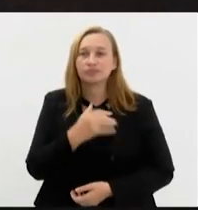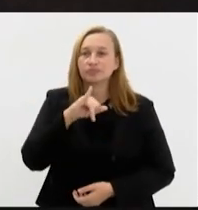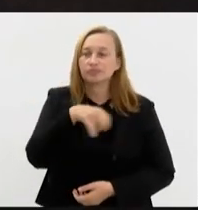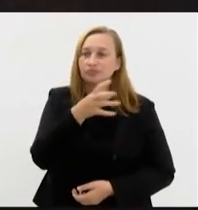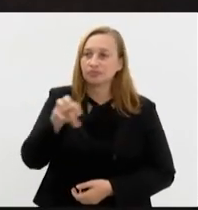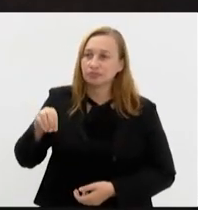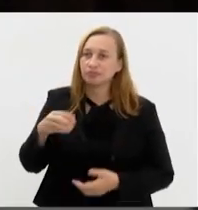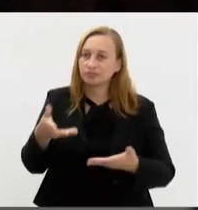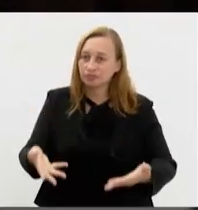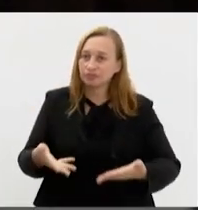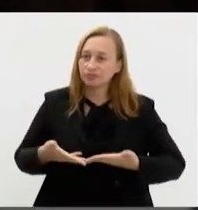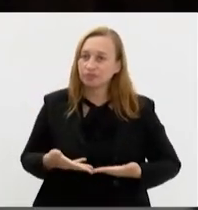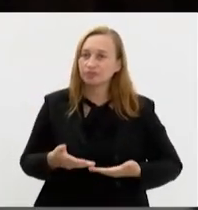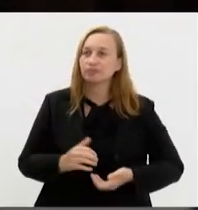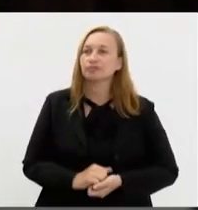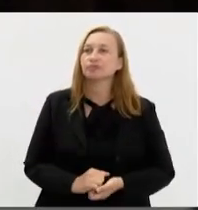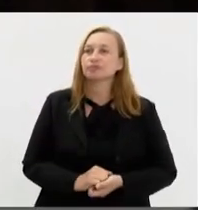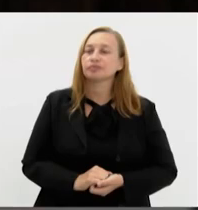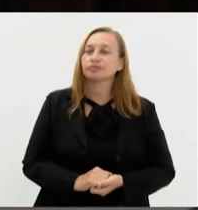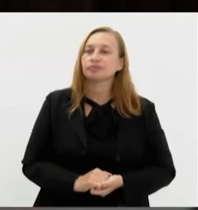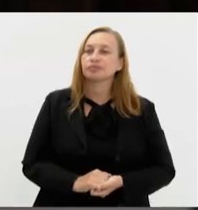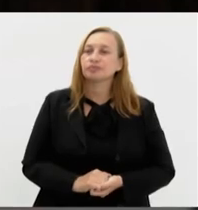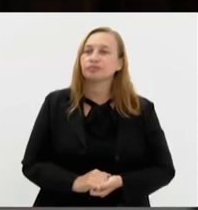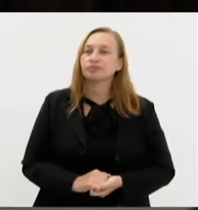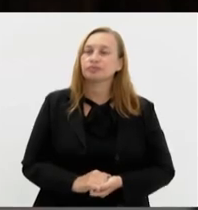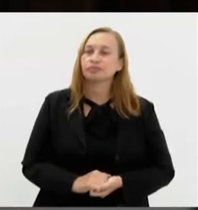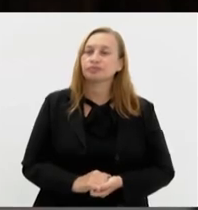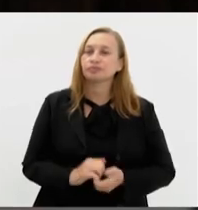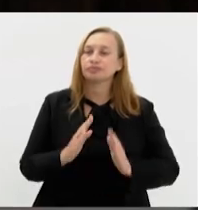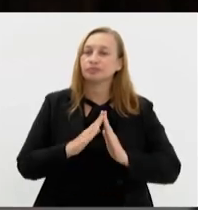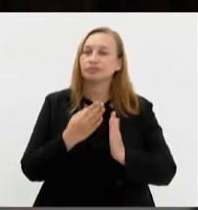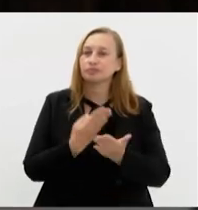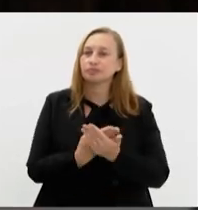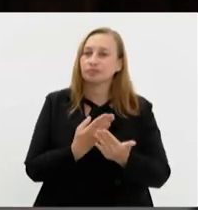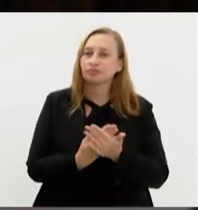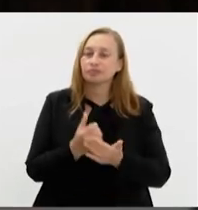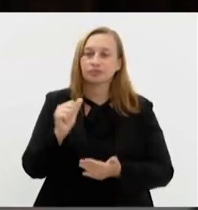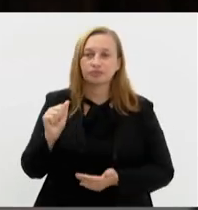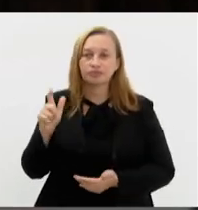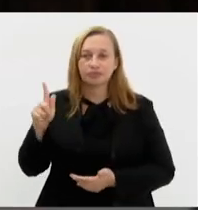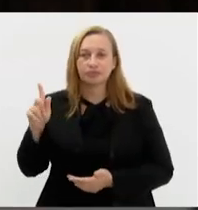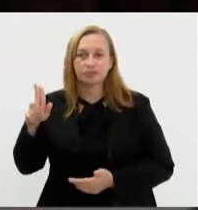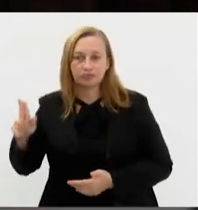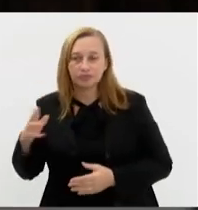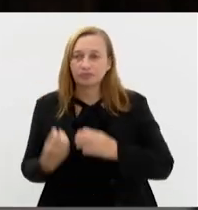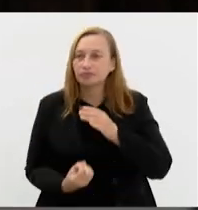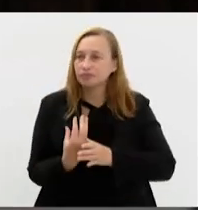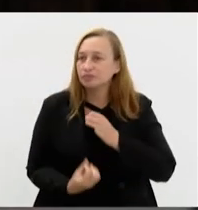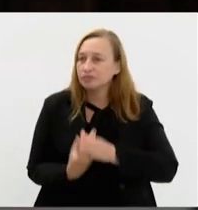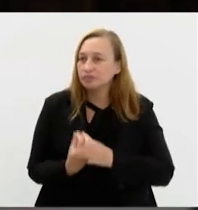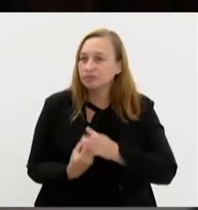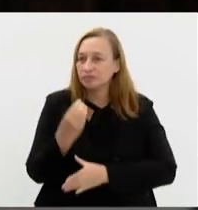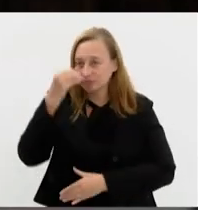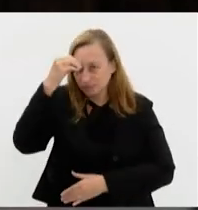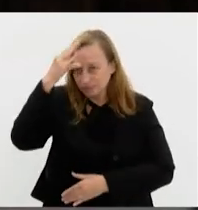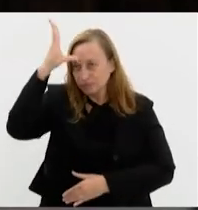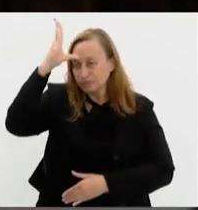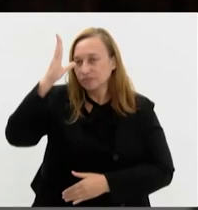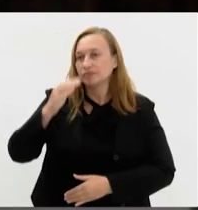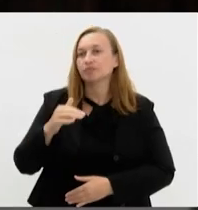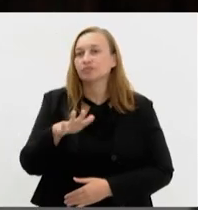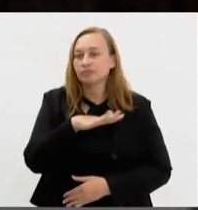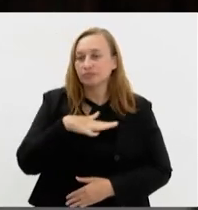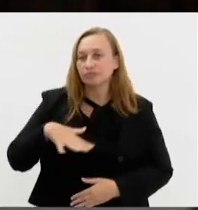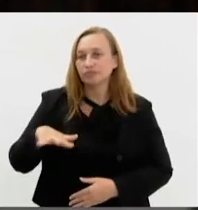pelo convite da Escola Superior da GU essa permanente usina de produção de conhecimento em âmbito